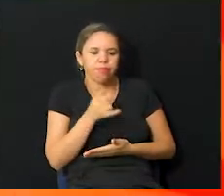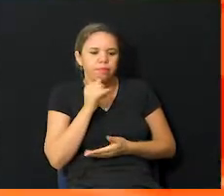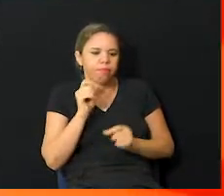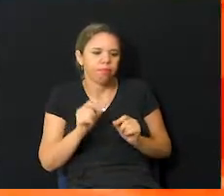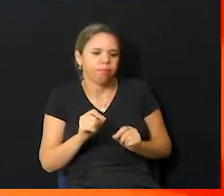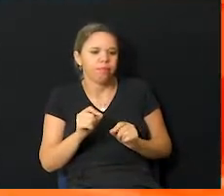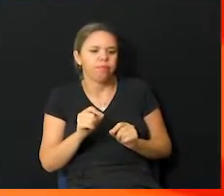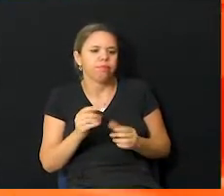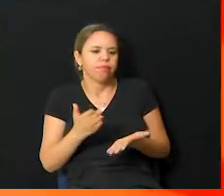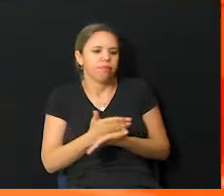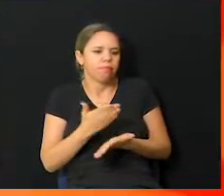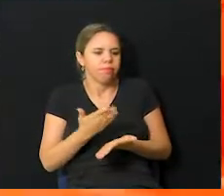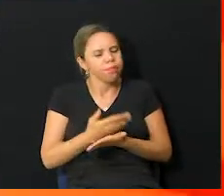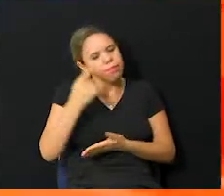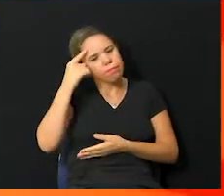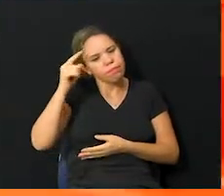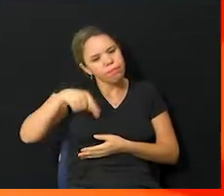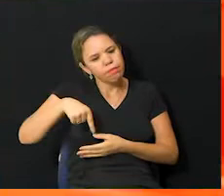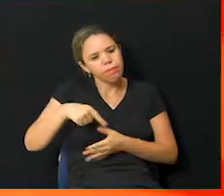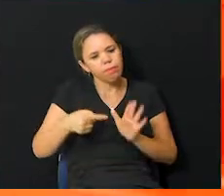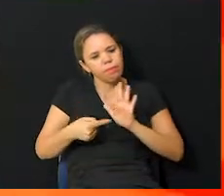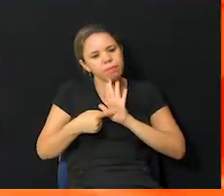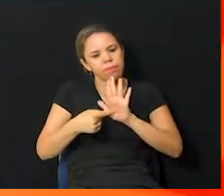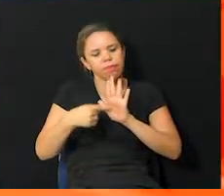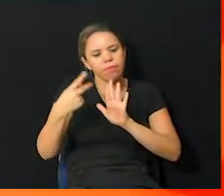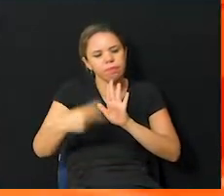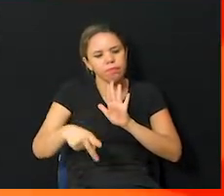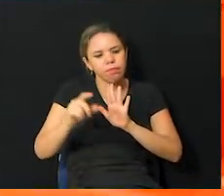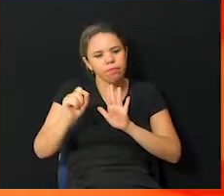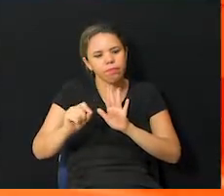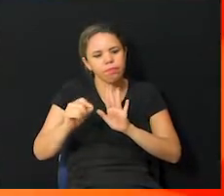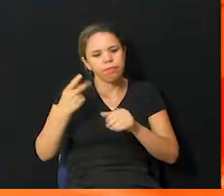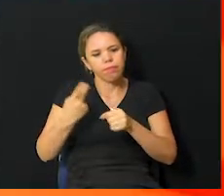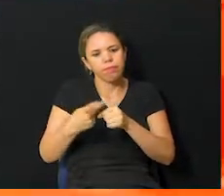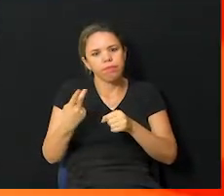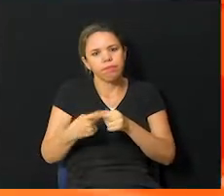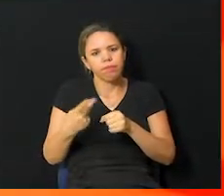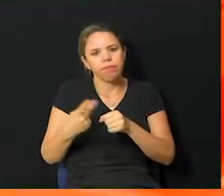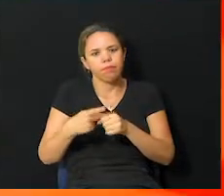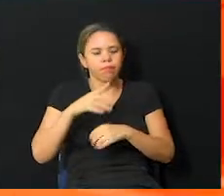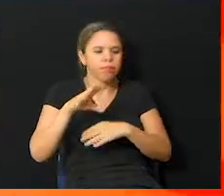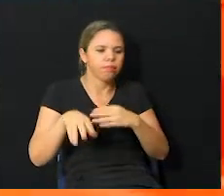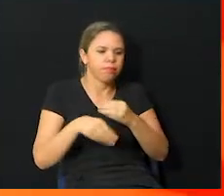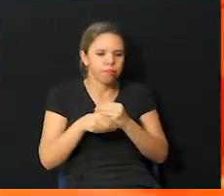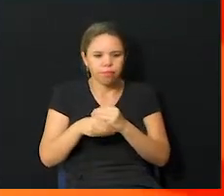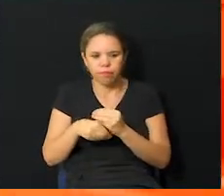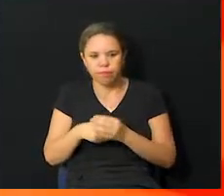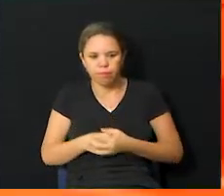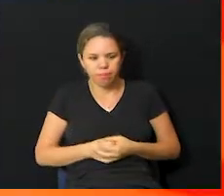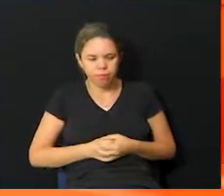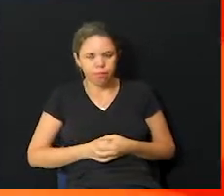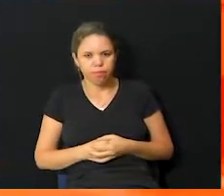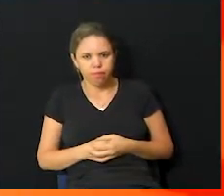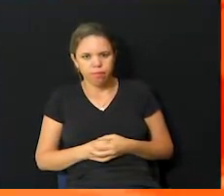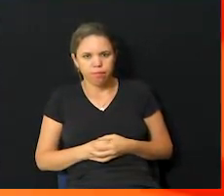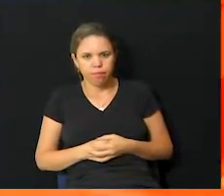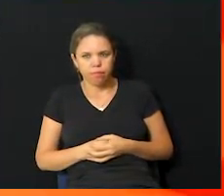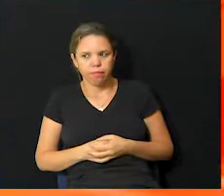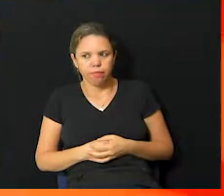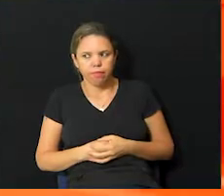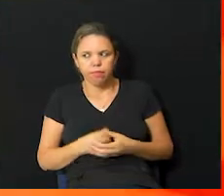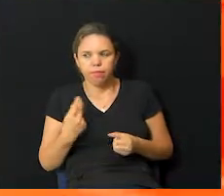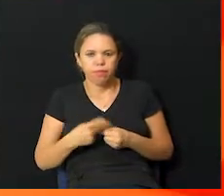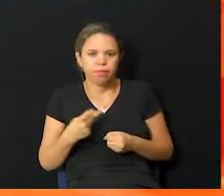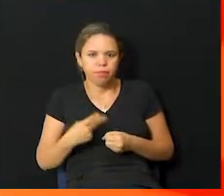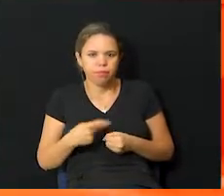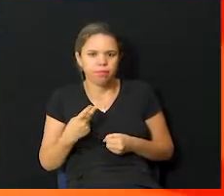Toca Livros e a minha ideia era apresentar a eles um produto integrado, que fosse esse